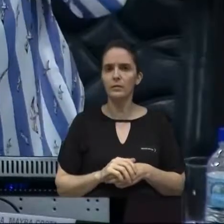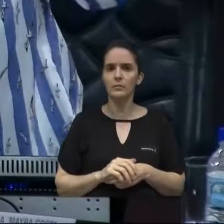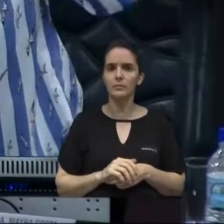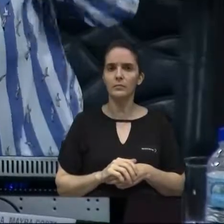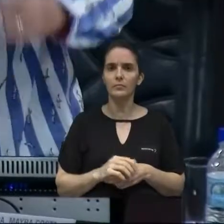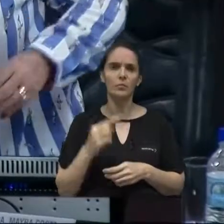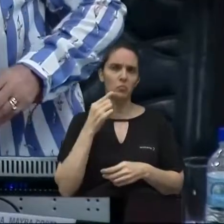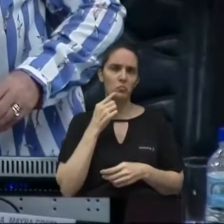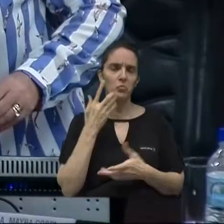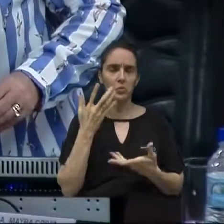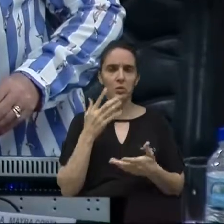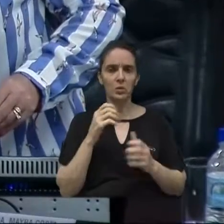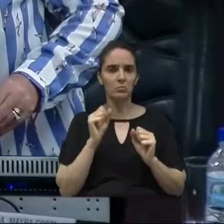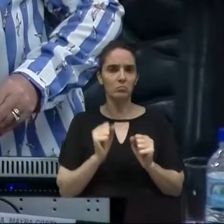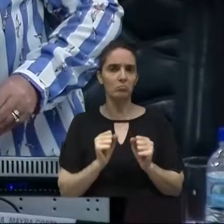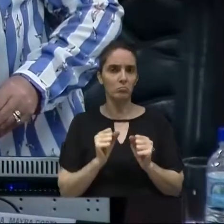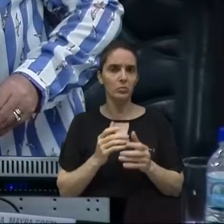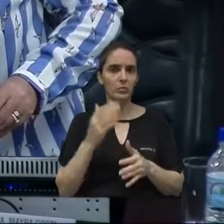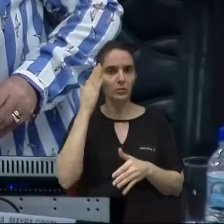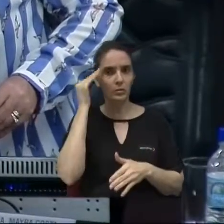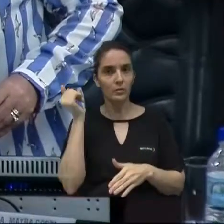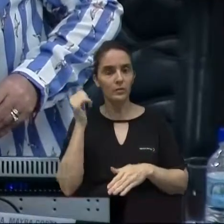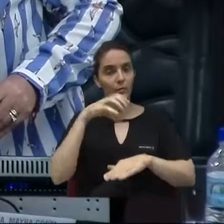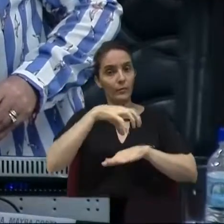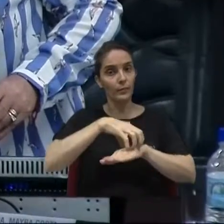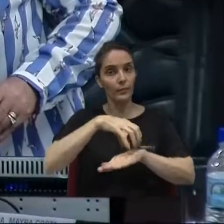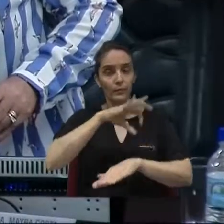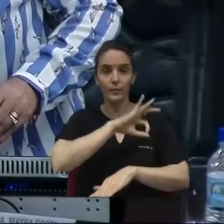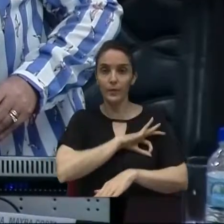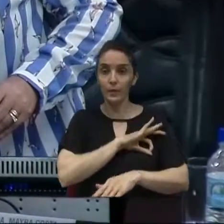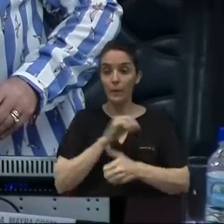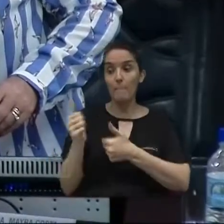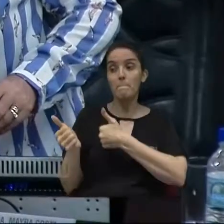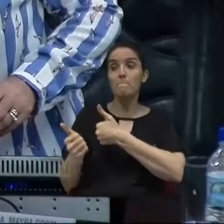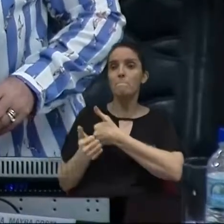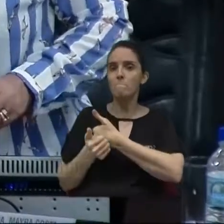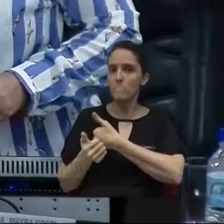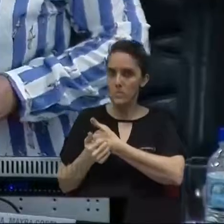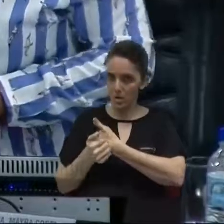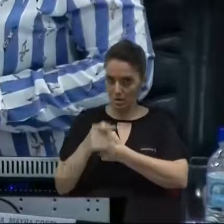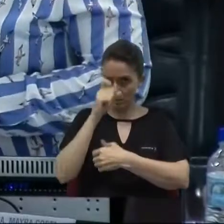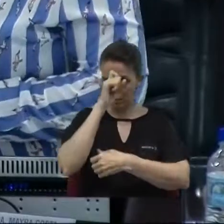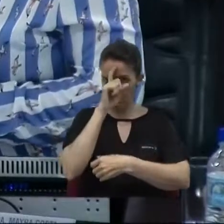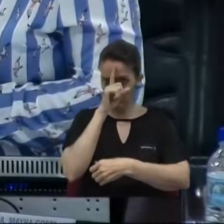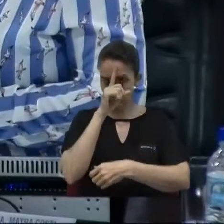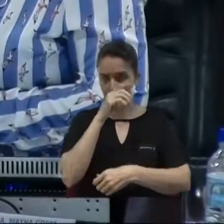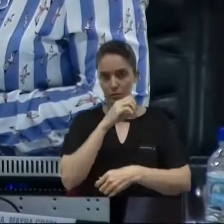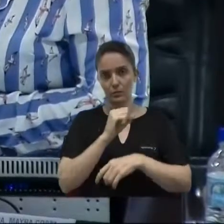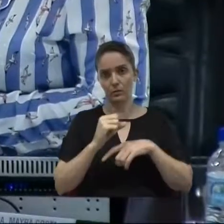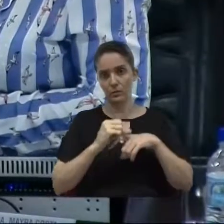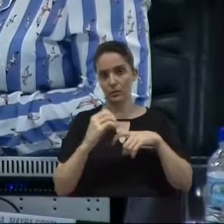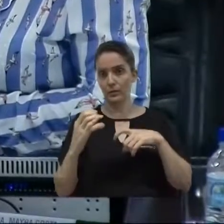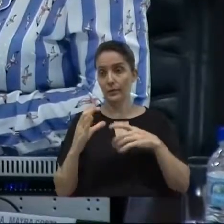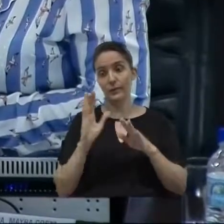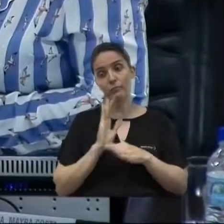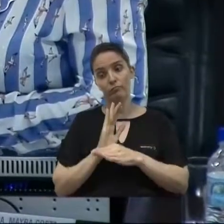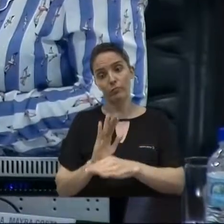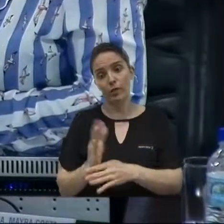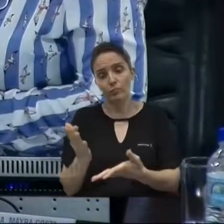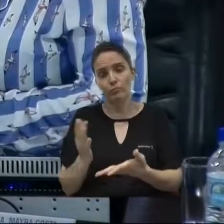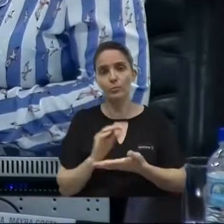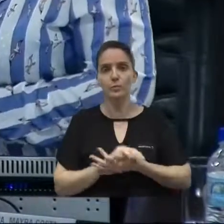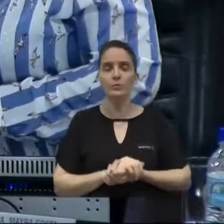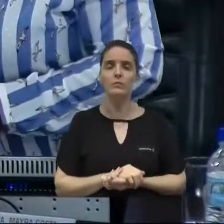Cleito consegue, de uma base da PM ali próximo às imediações da Santa Casa. Isso já ajudaria